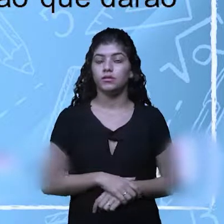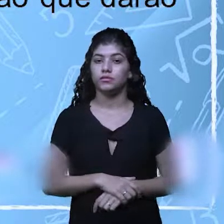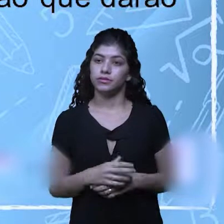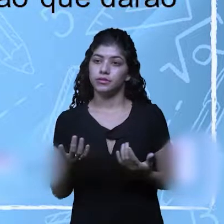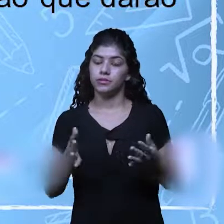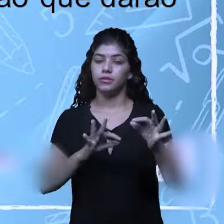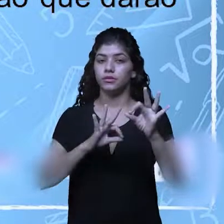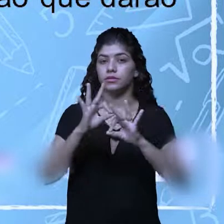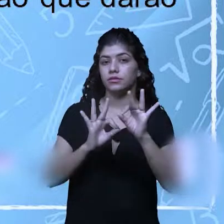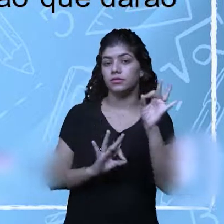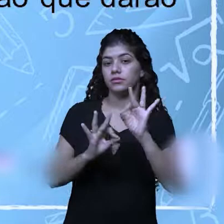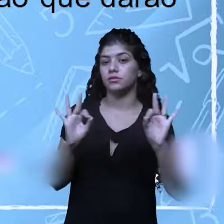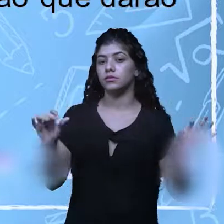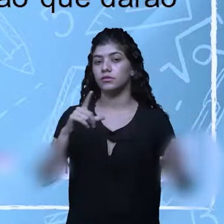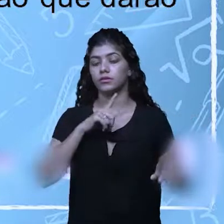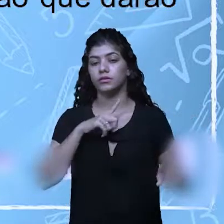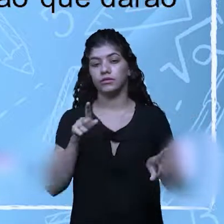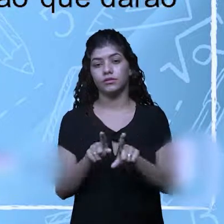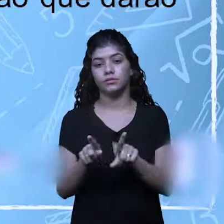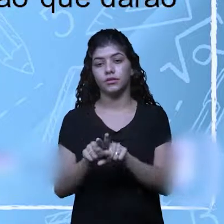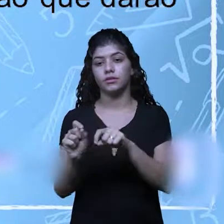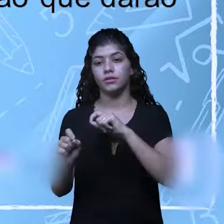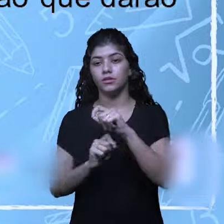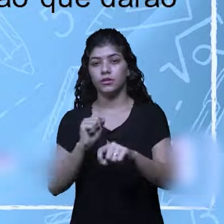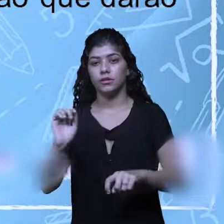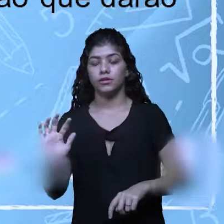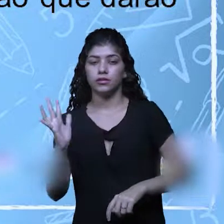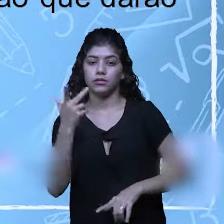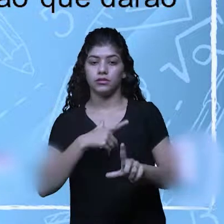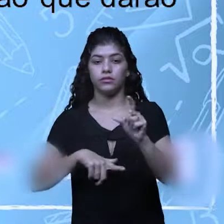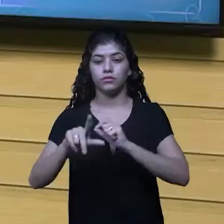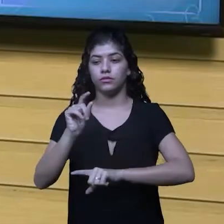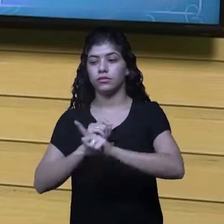medição que darão respaldo à tomada de decisão.